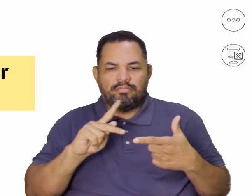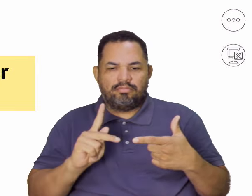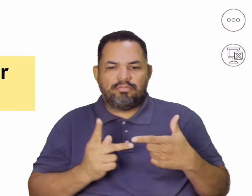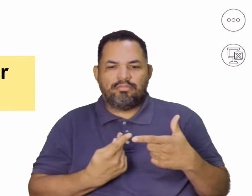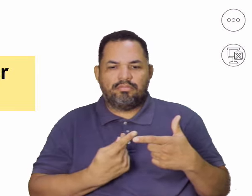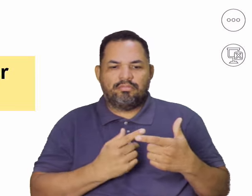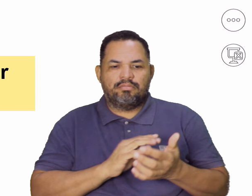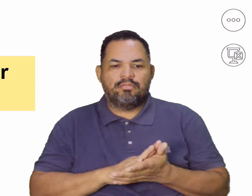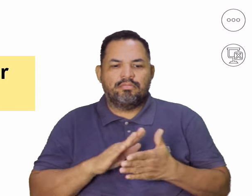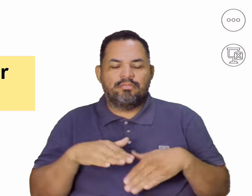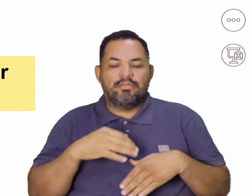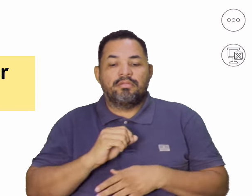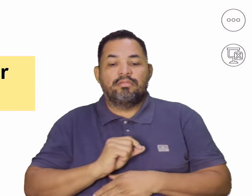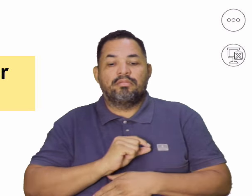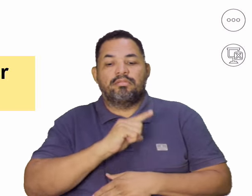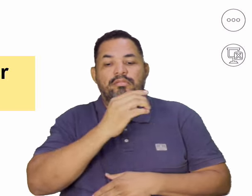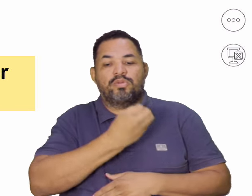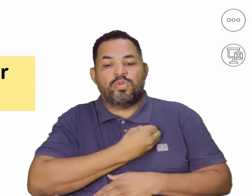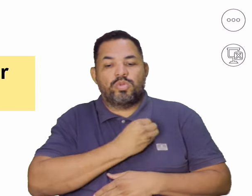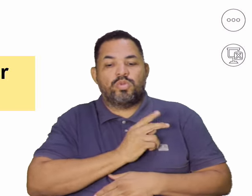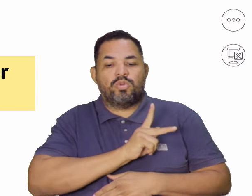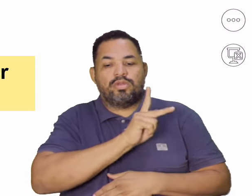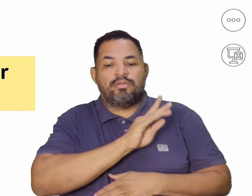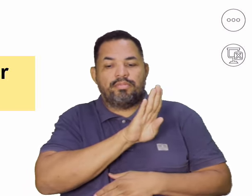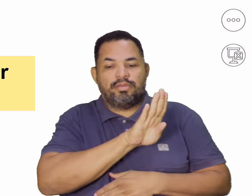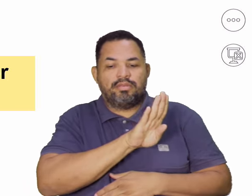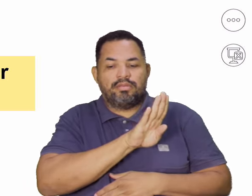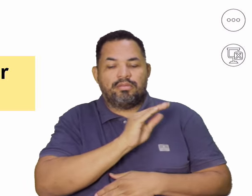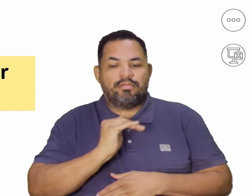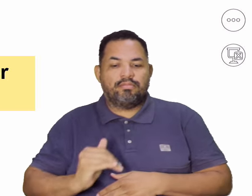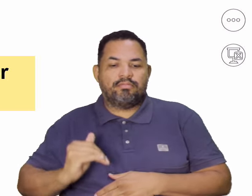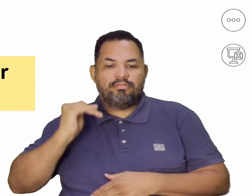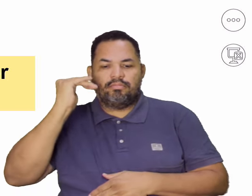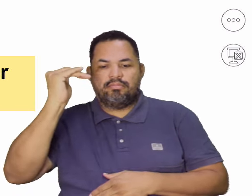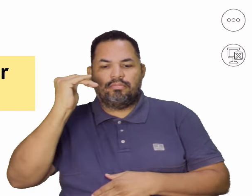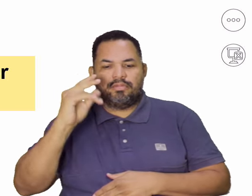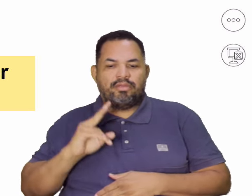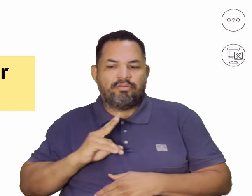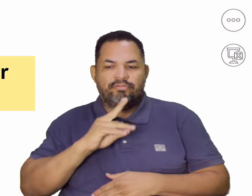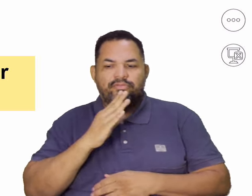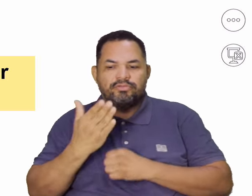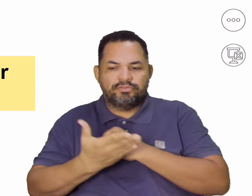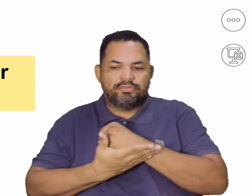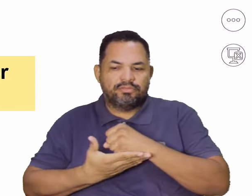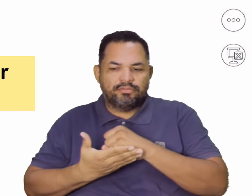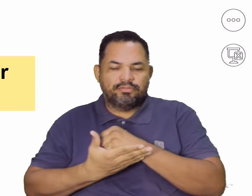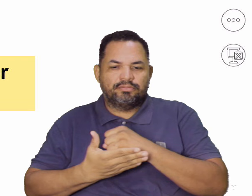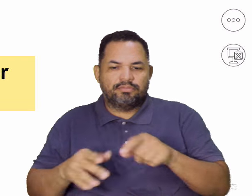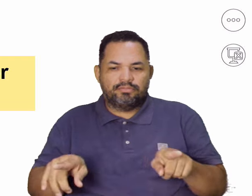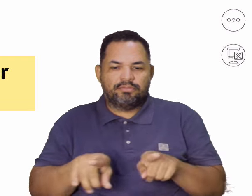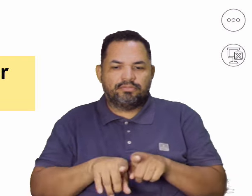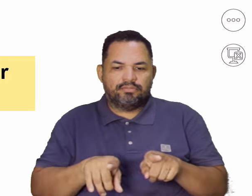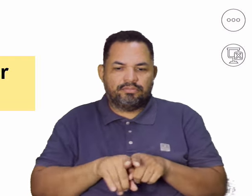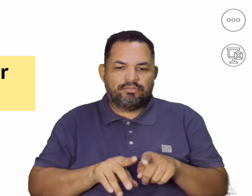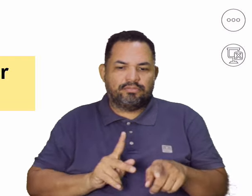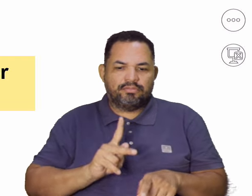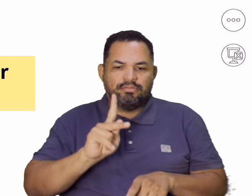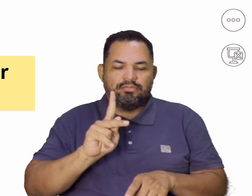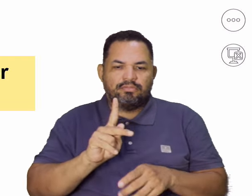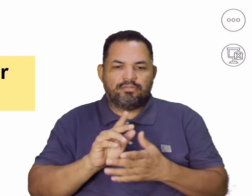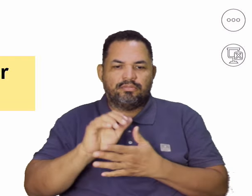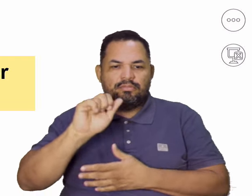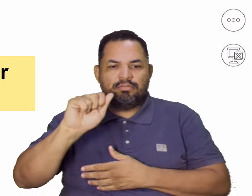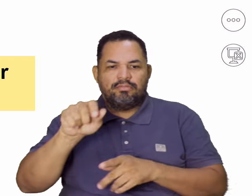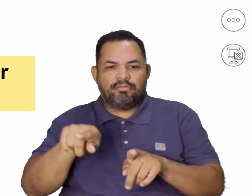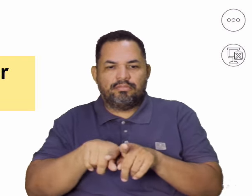reagente quanto maior for o valor da Constante maior será a força da base como também nos k quanto